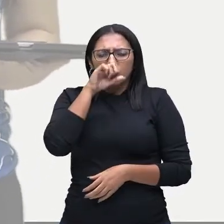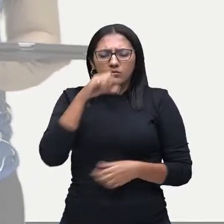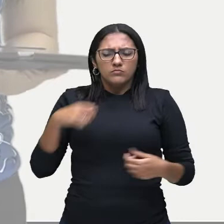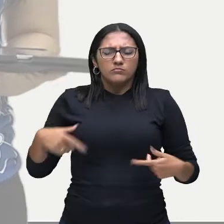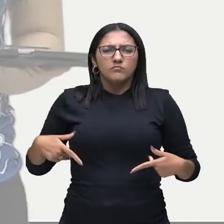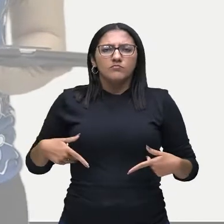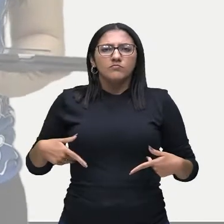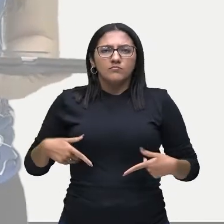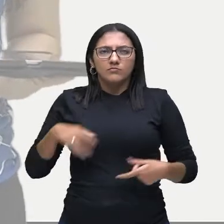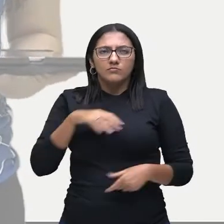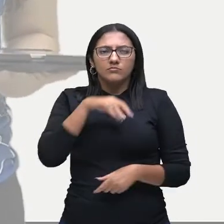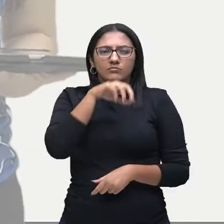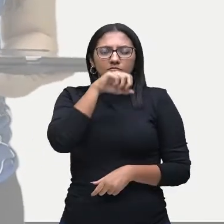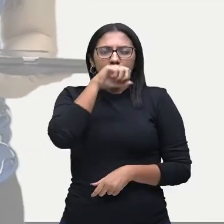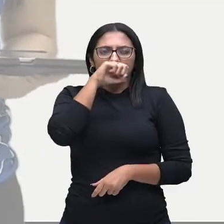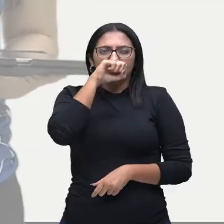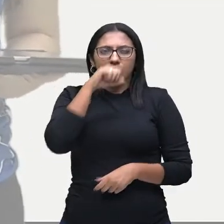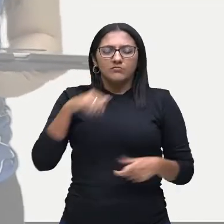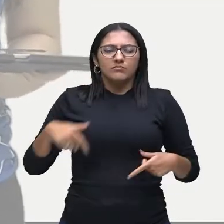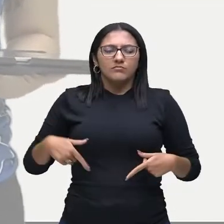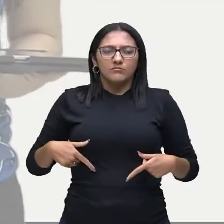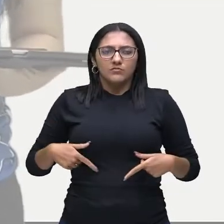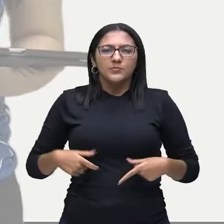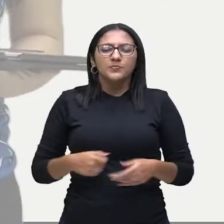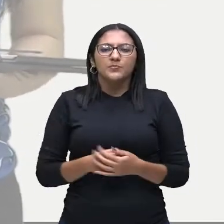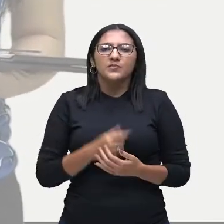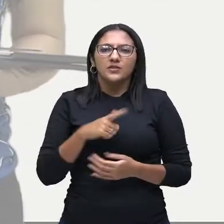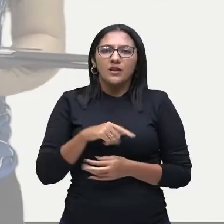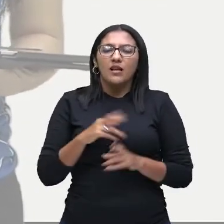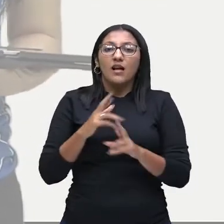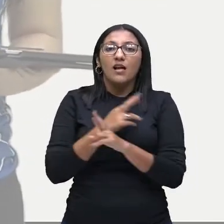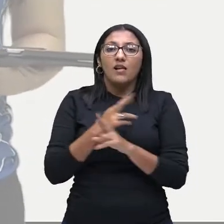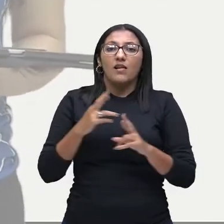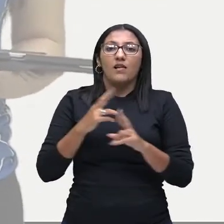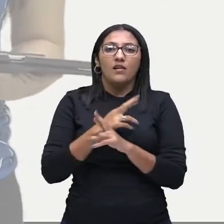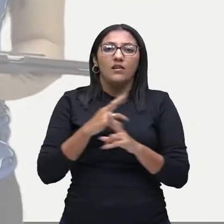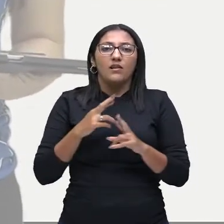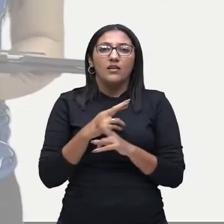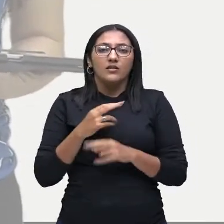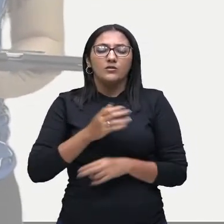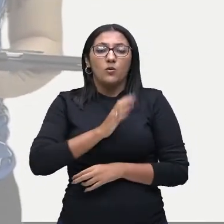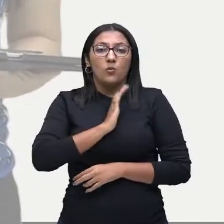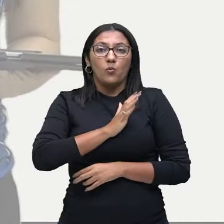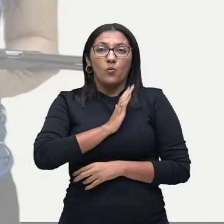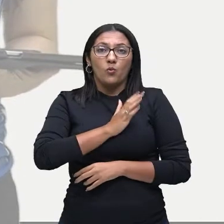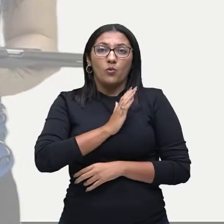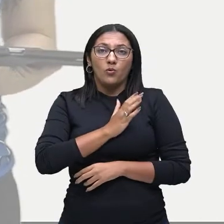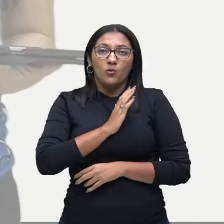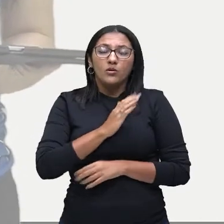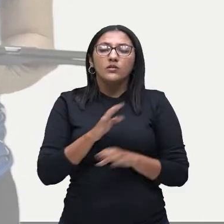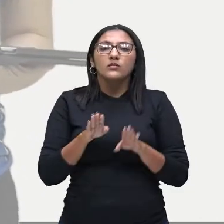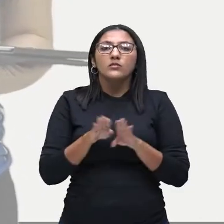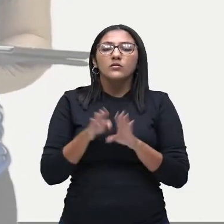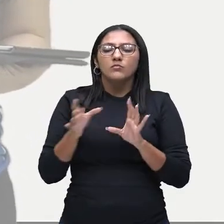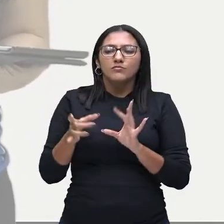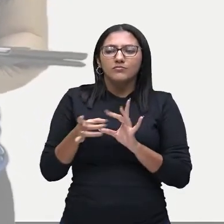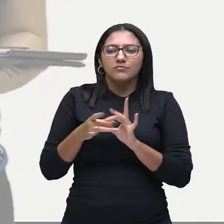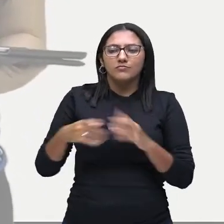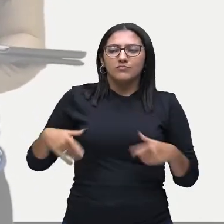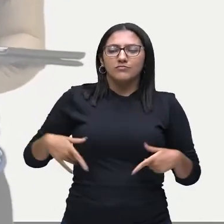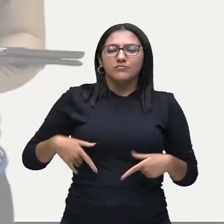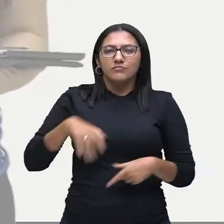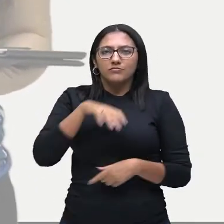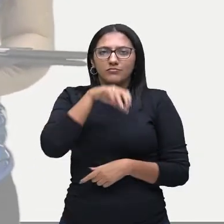meio da respiração. Então, é um exemplo da integração do sistema cardiovascular com o sistema